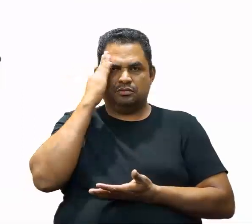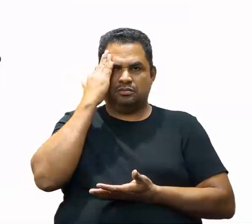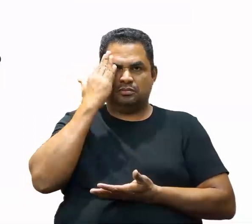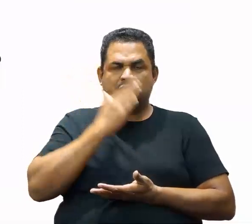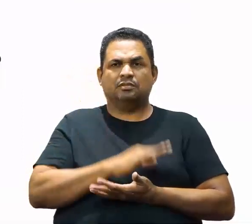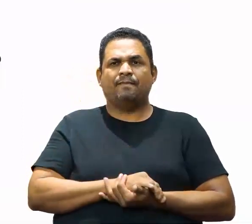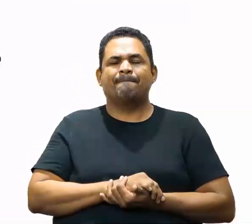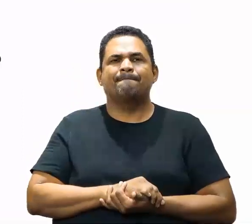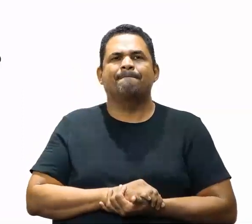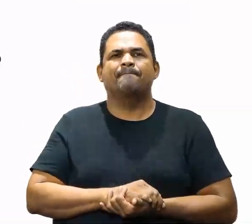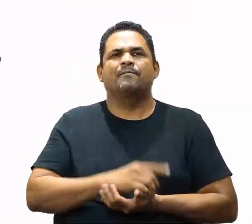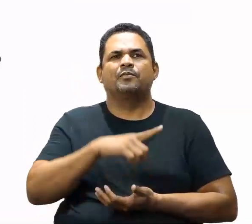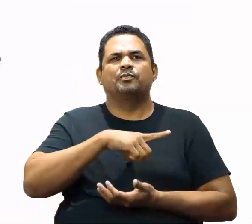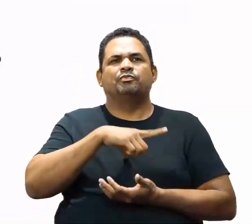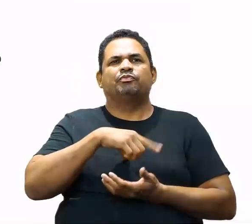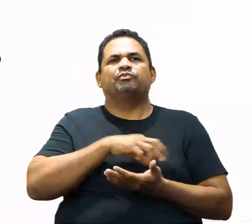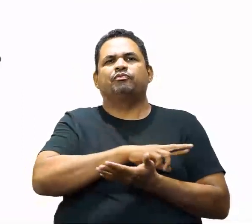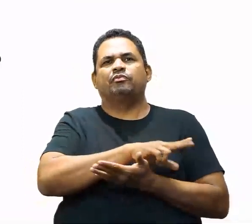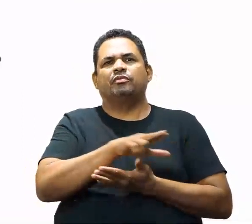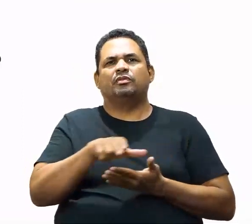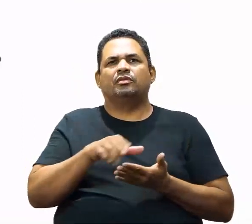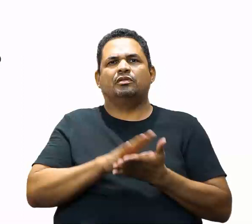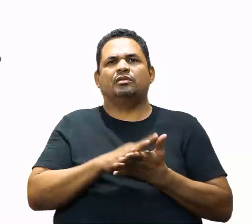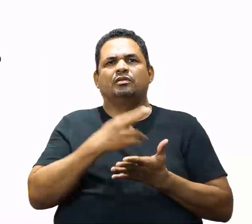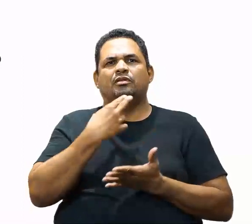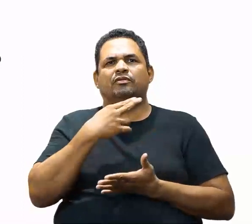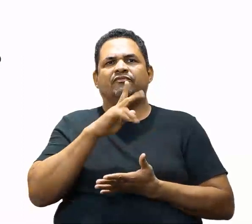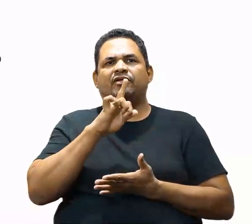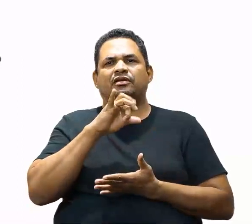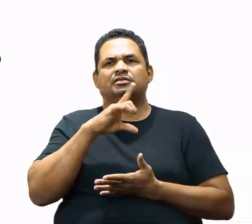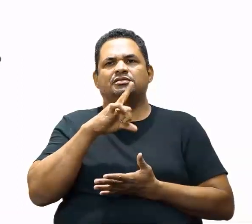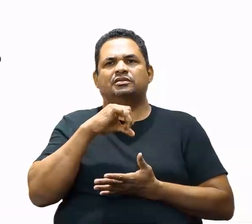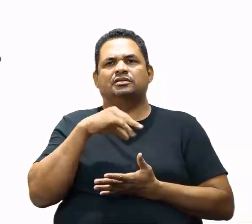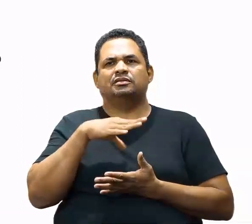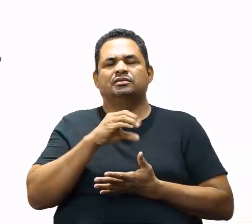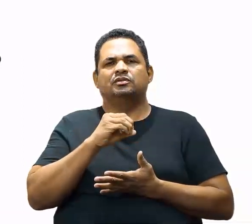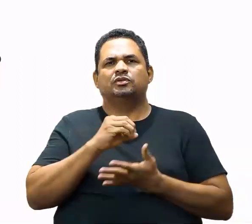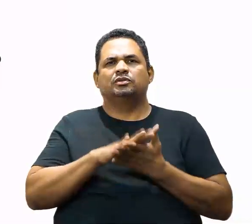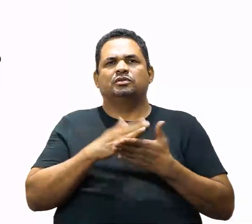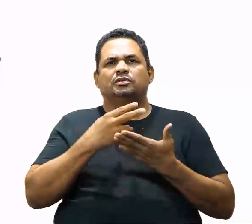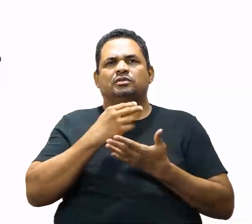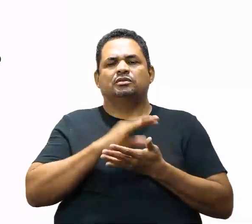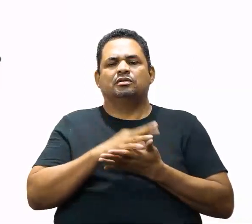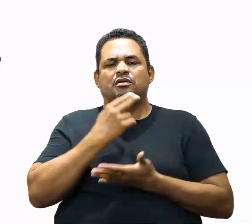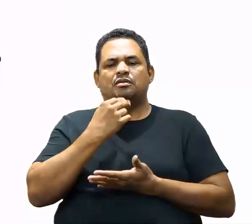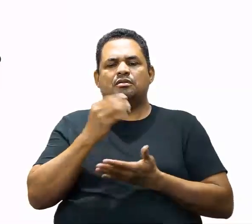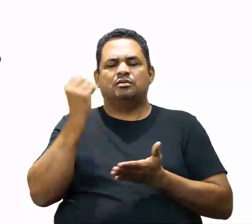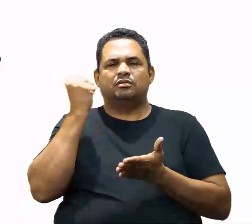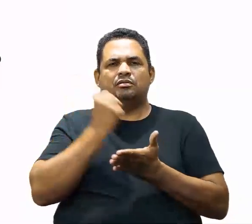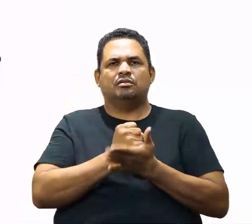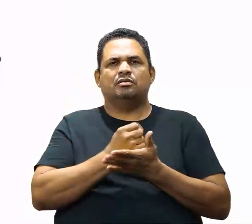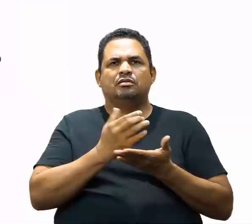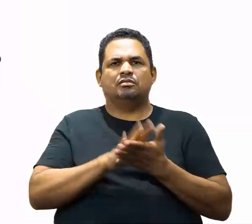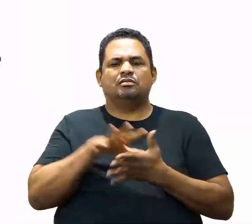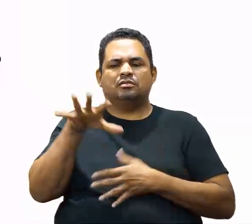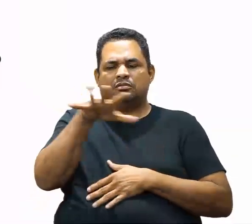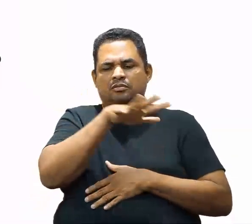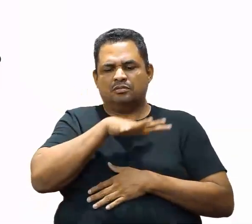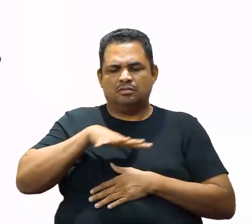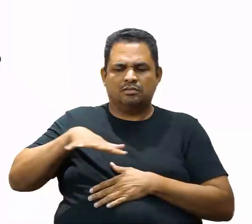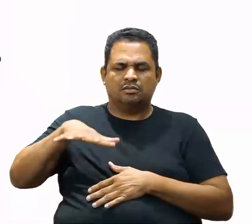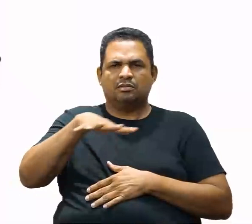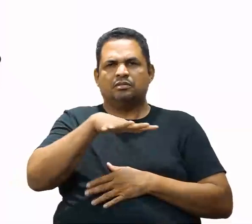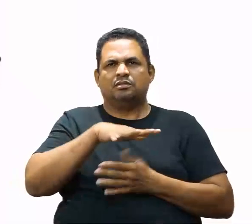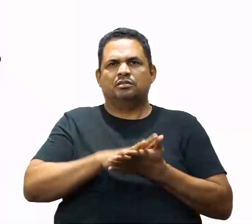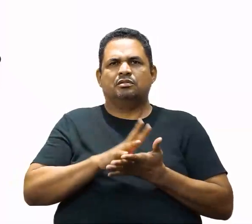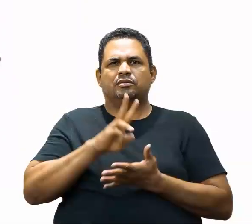E aí ela tem uma variante, que é o valenciano, que é uma língua oficial, é ali da região em torno de